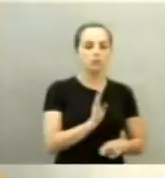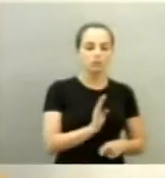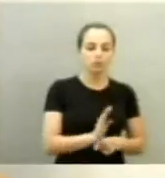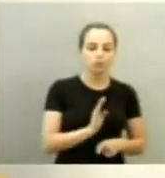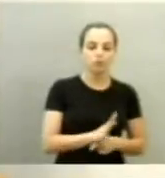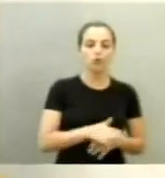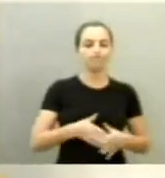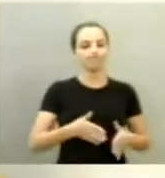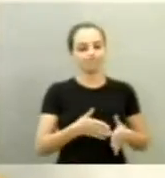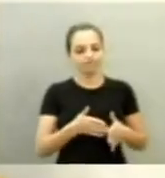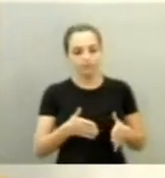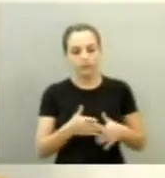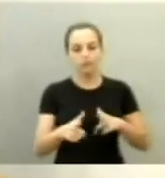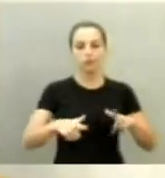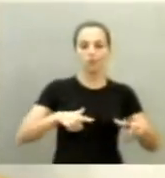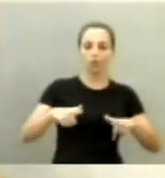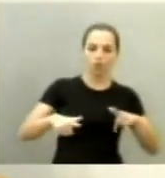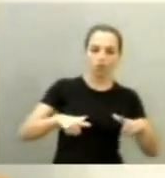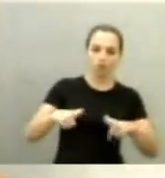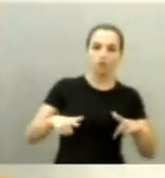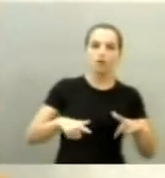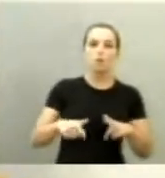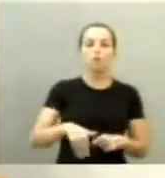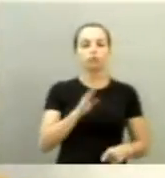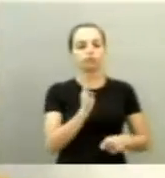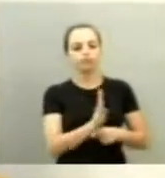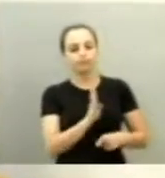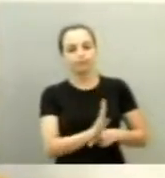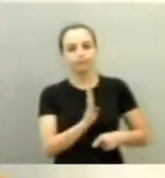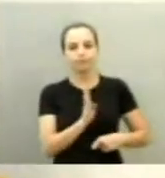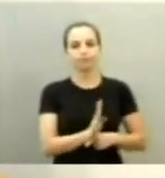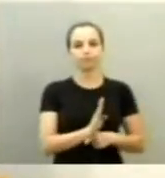ali, né? Podendo, contribuindo